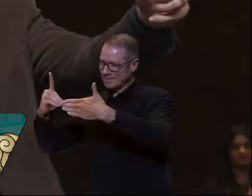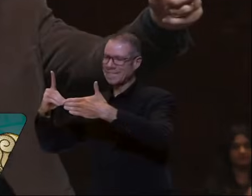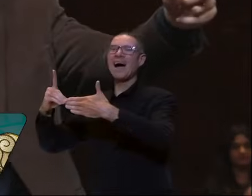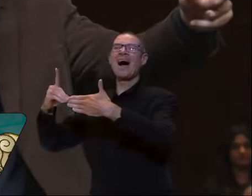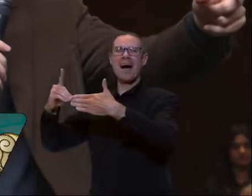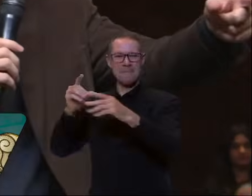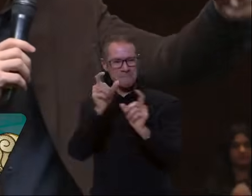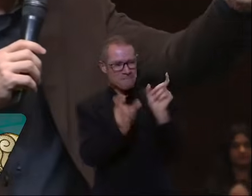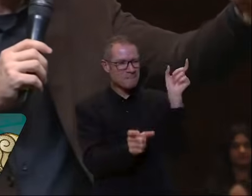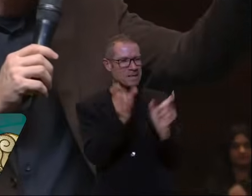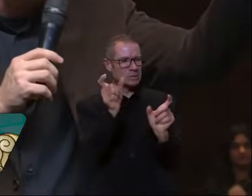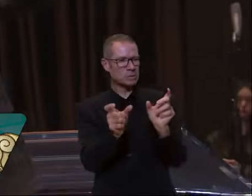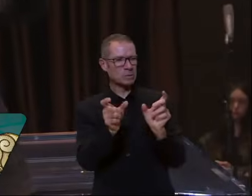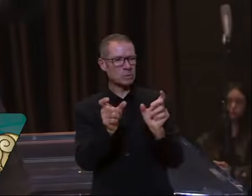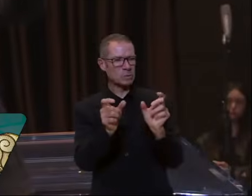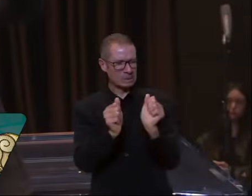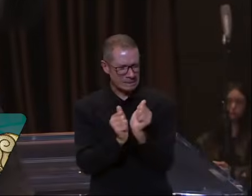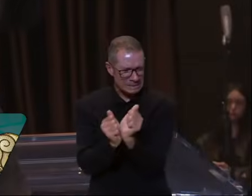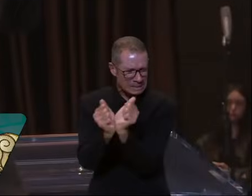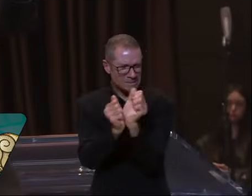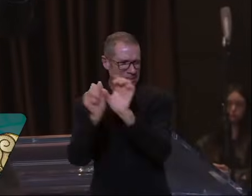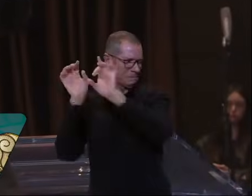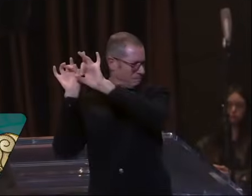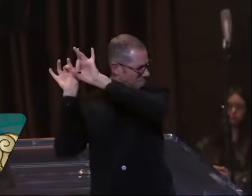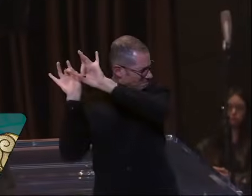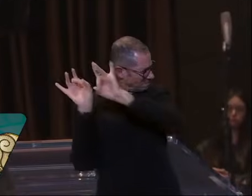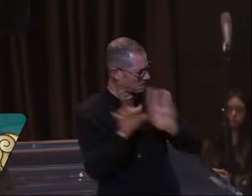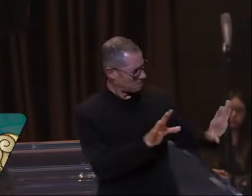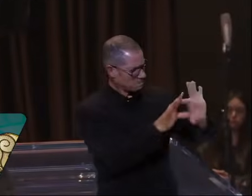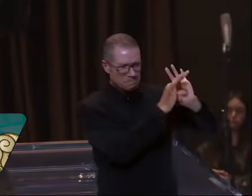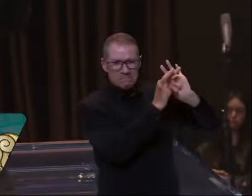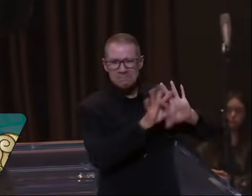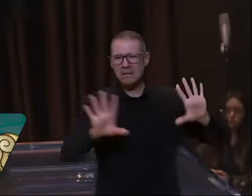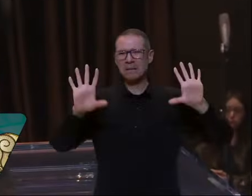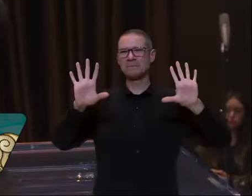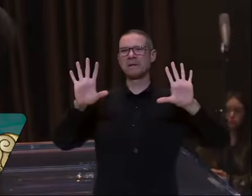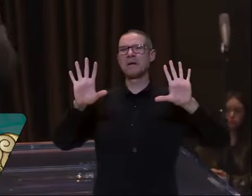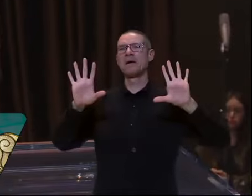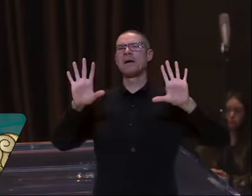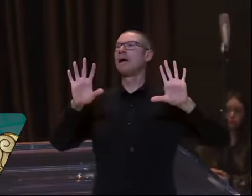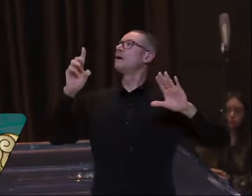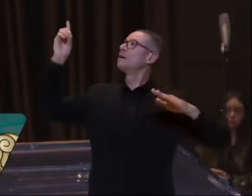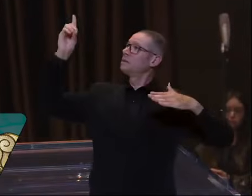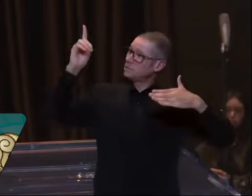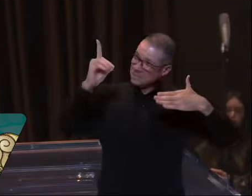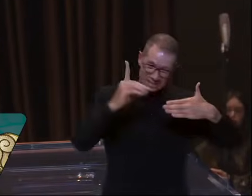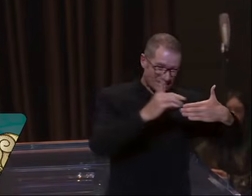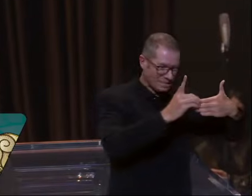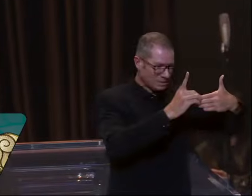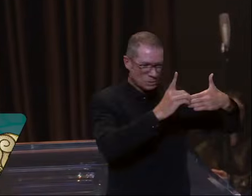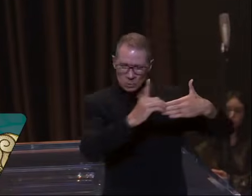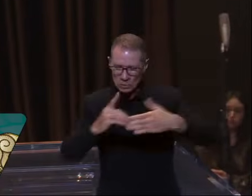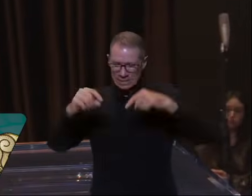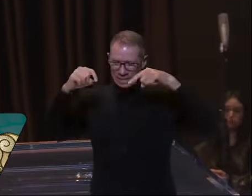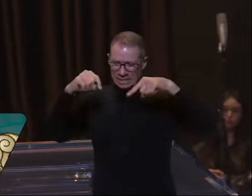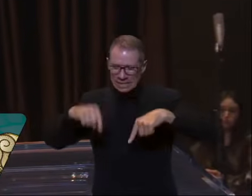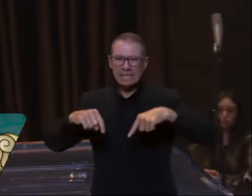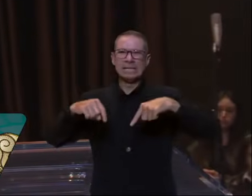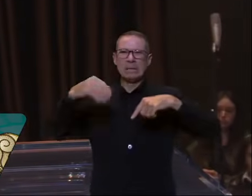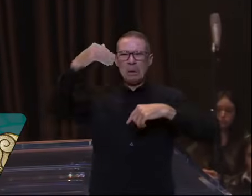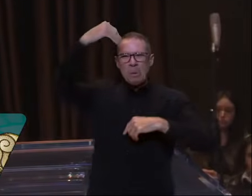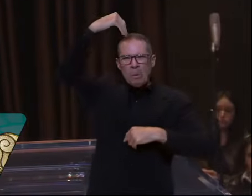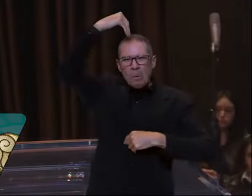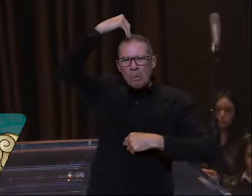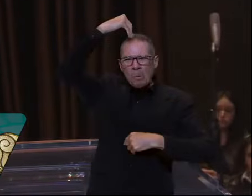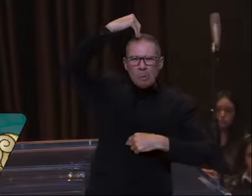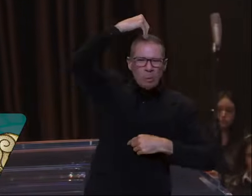Hoje pessoas vão deixar de ser escravizadas. Ele te trouxe aqui para te levar embora as culpas que